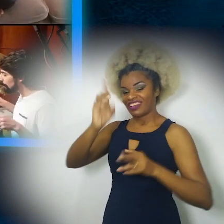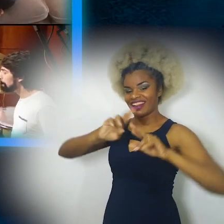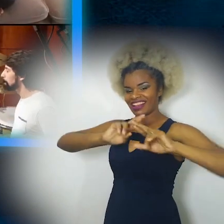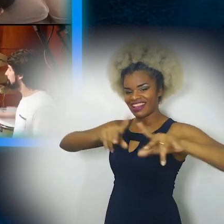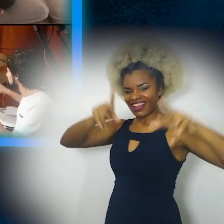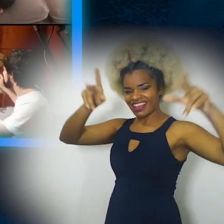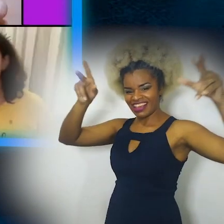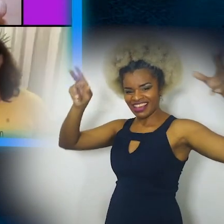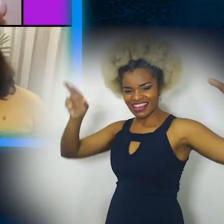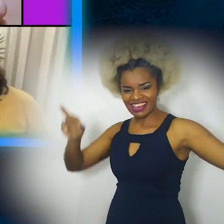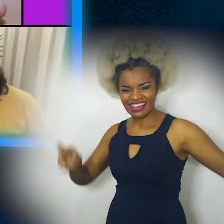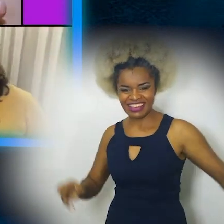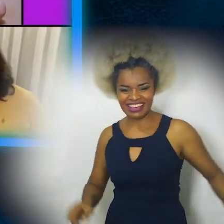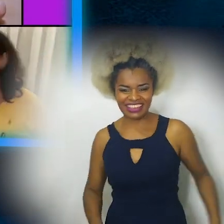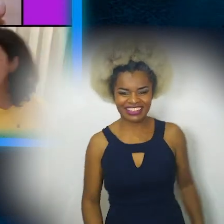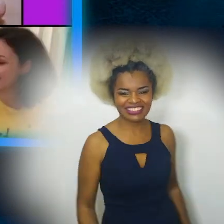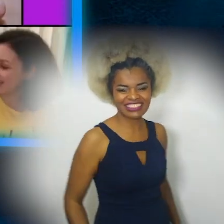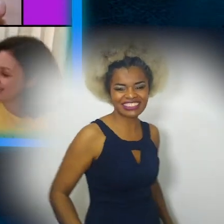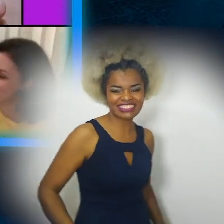um dia diferente.